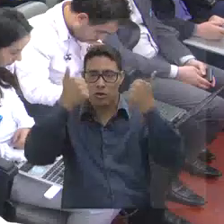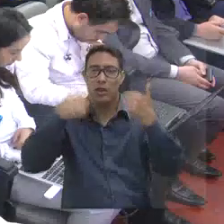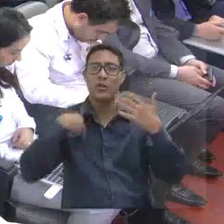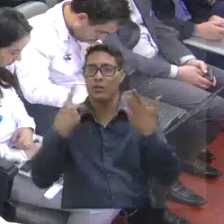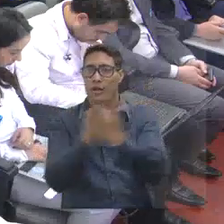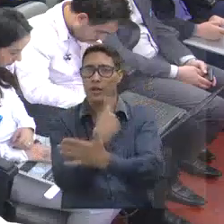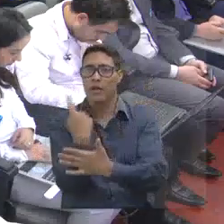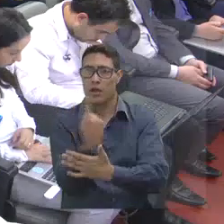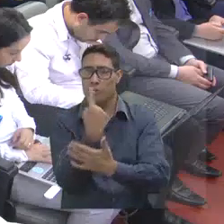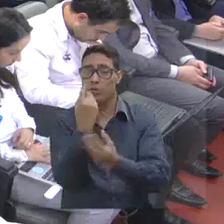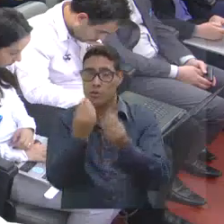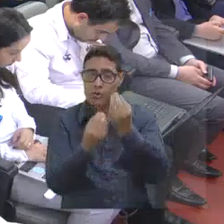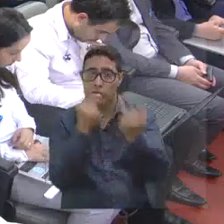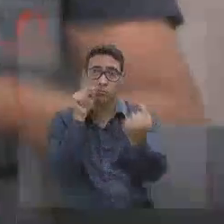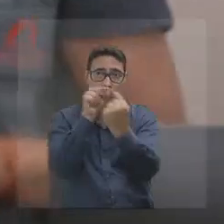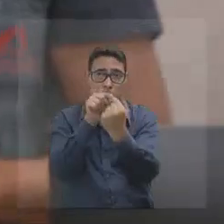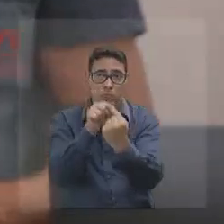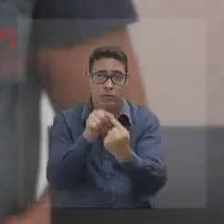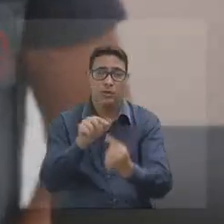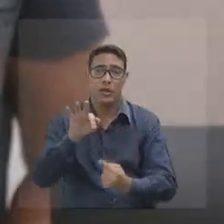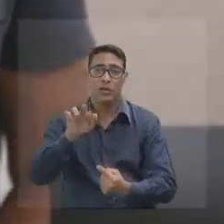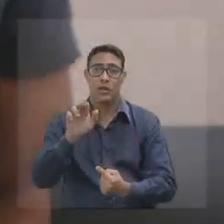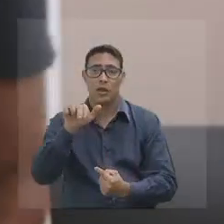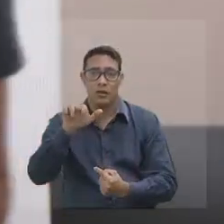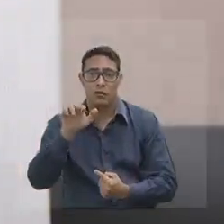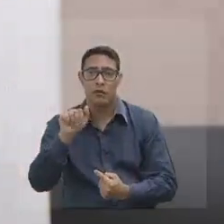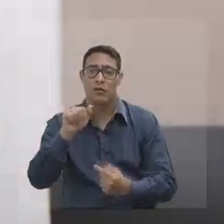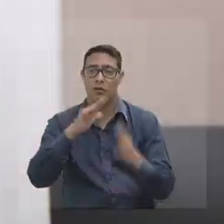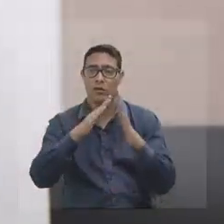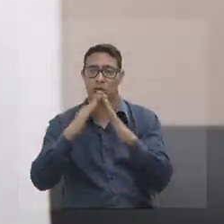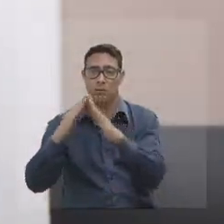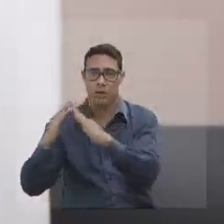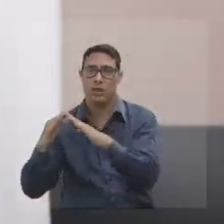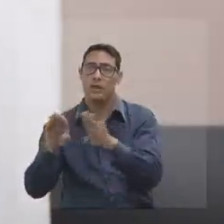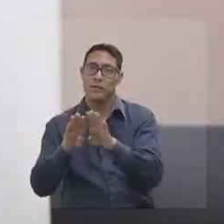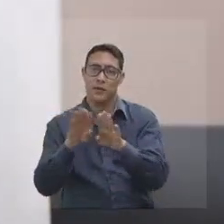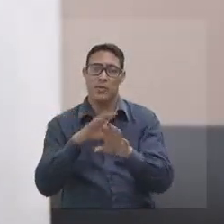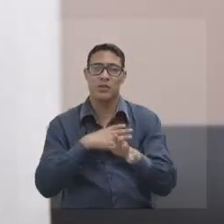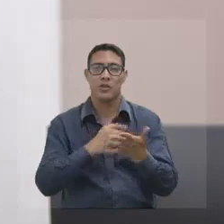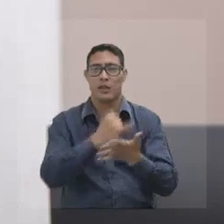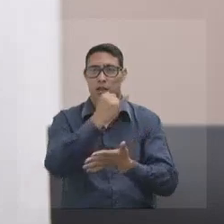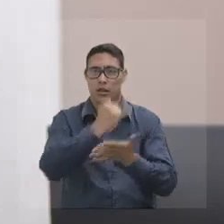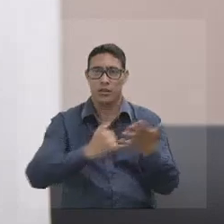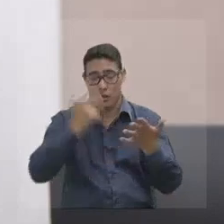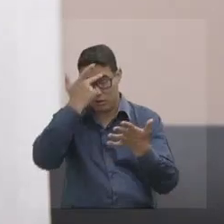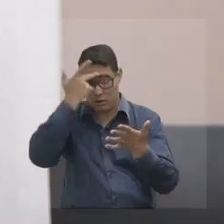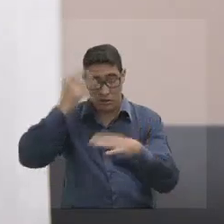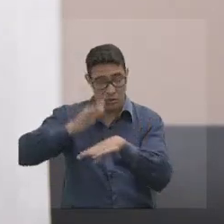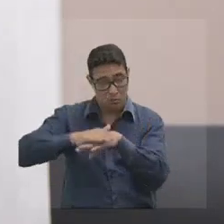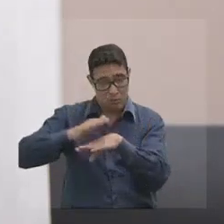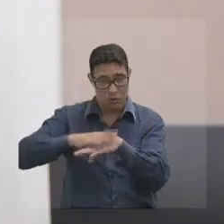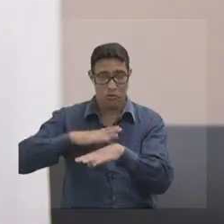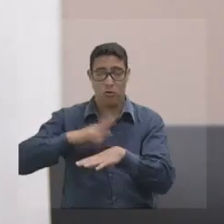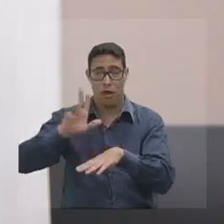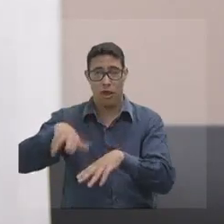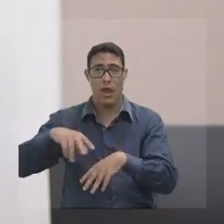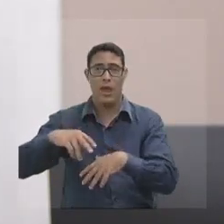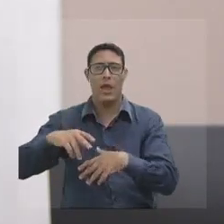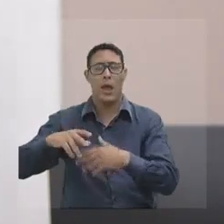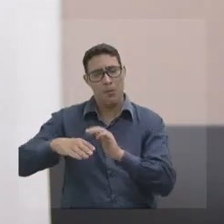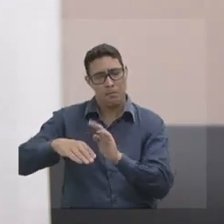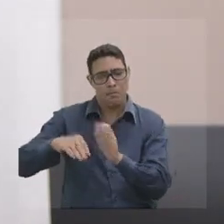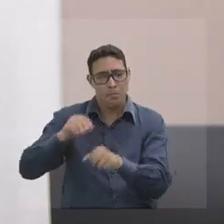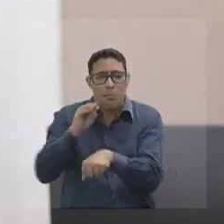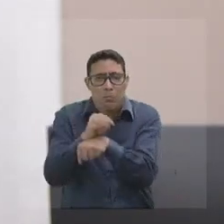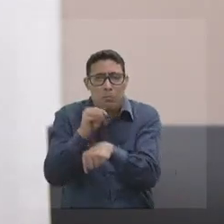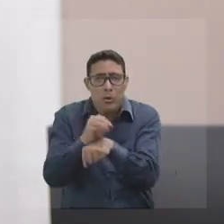à fauna doméstica trabalhamos com cadastro de entidade de proteção animal e protetores Independentes essa parceria com